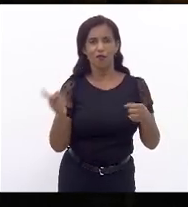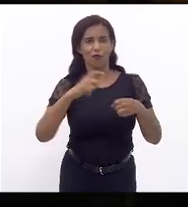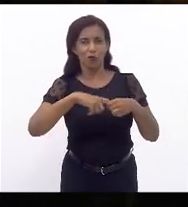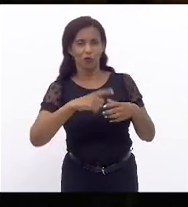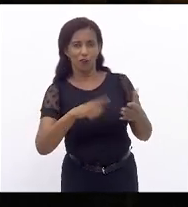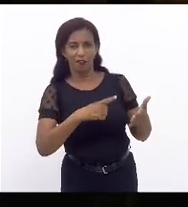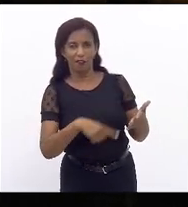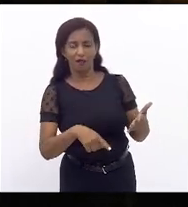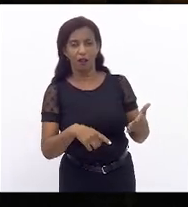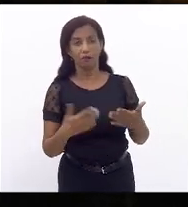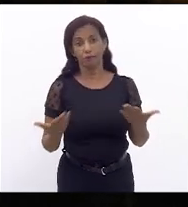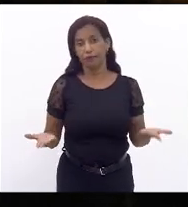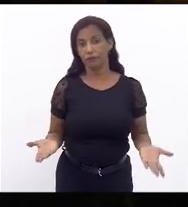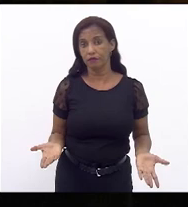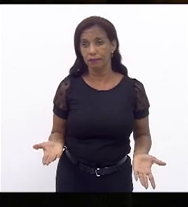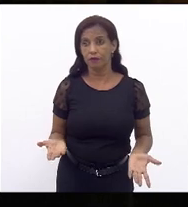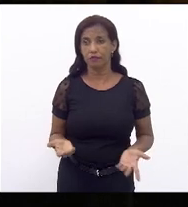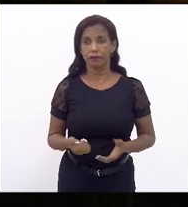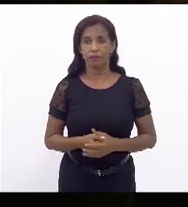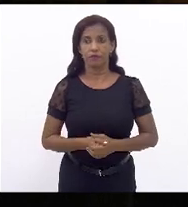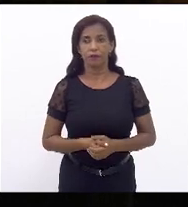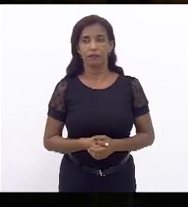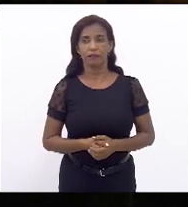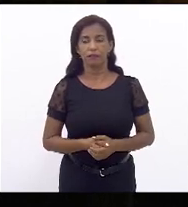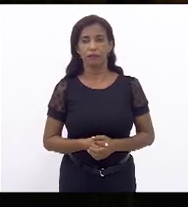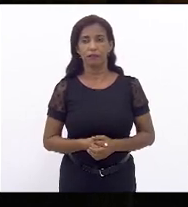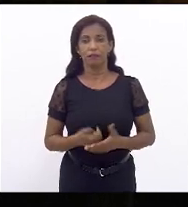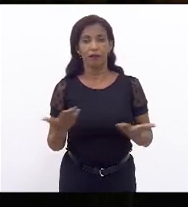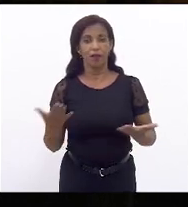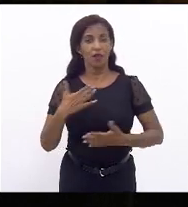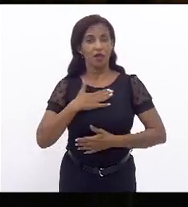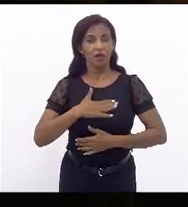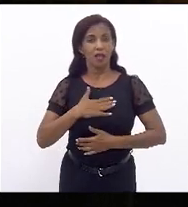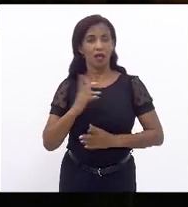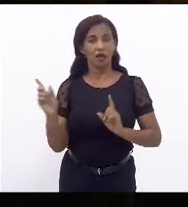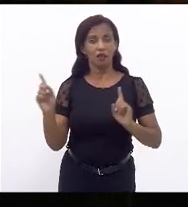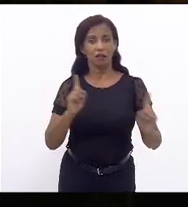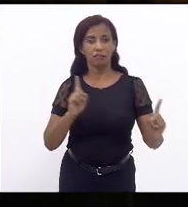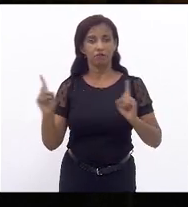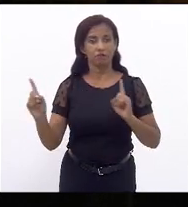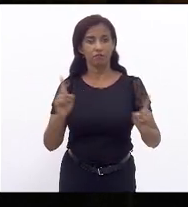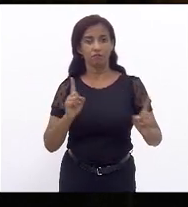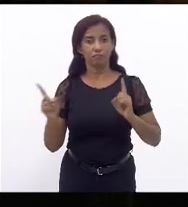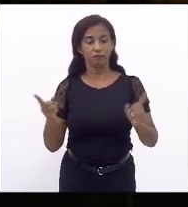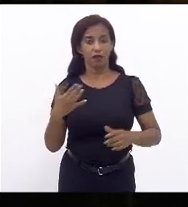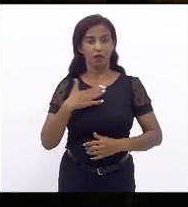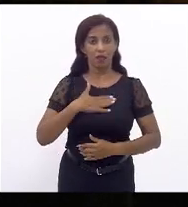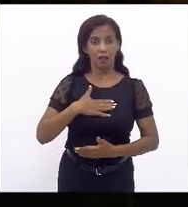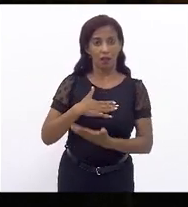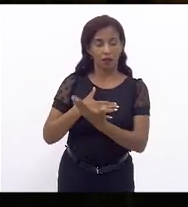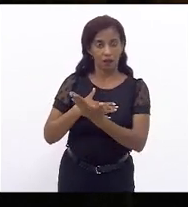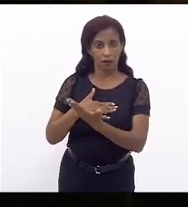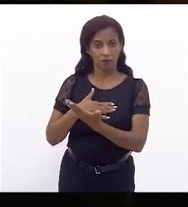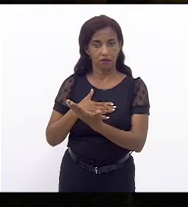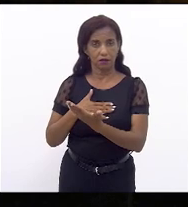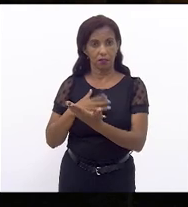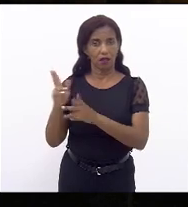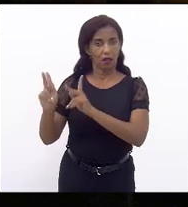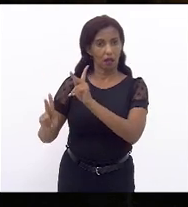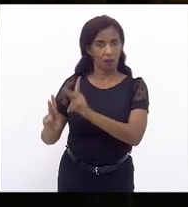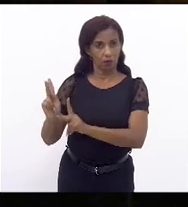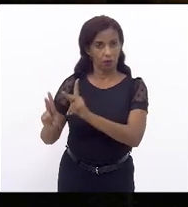atrás. Ou seja, quer agradar os dois lados, quer agradar a